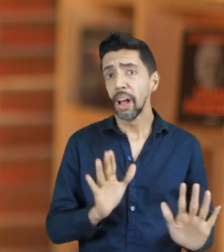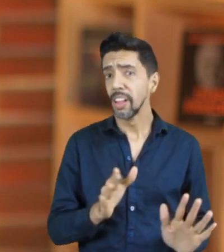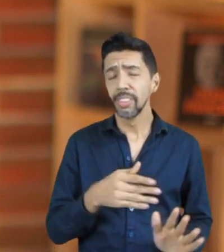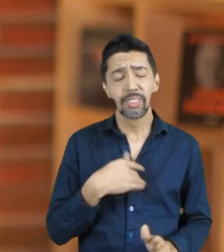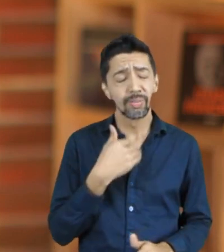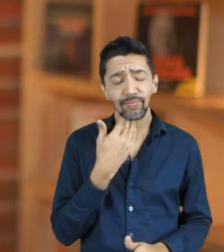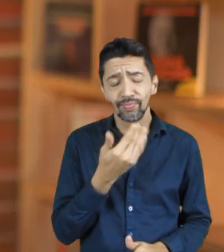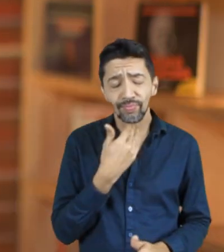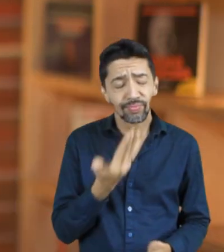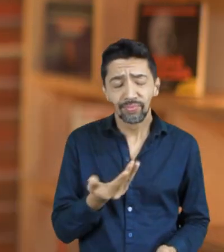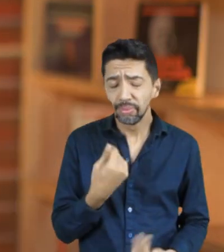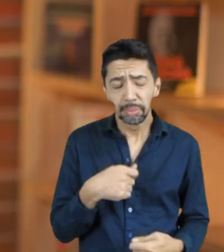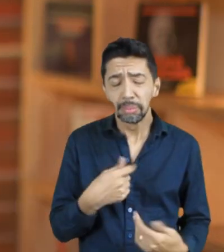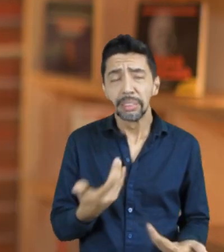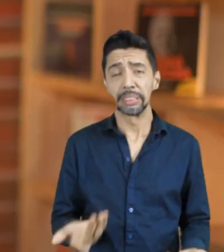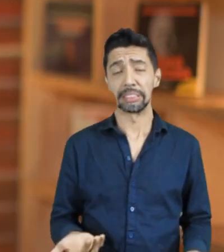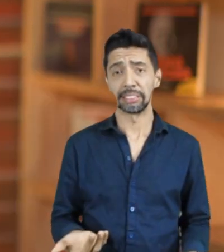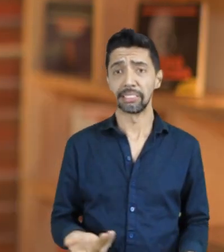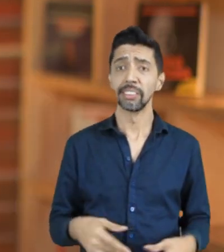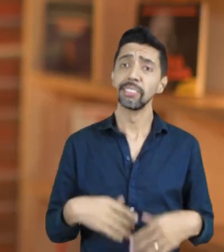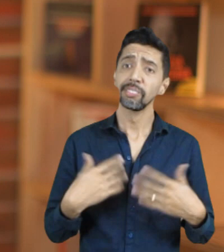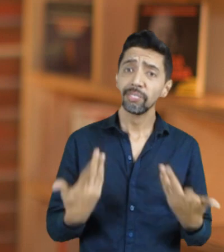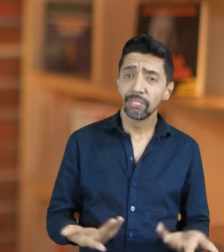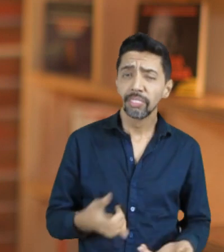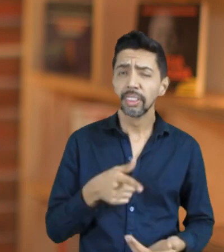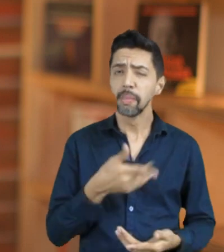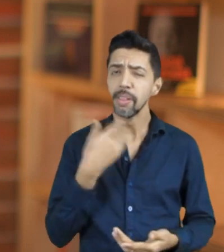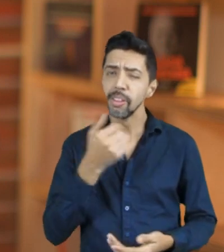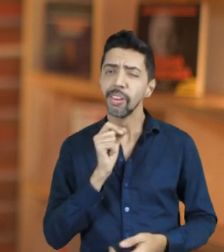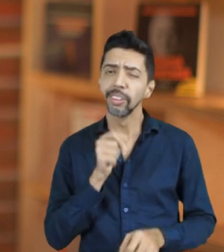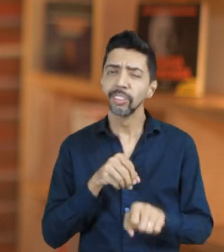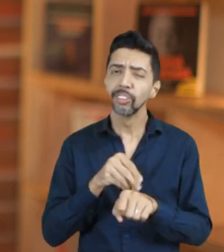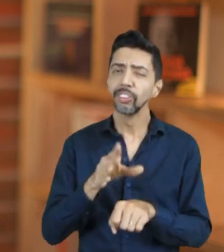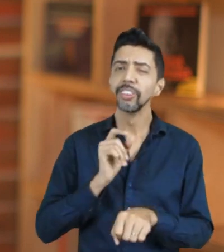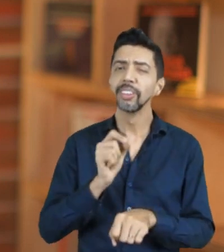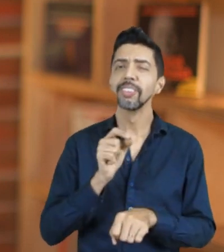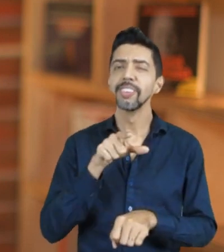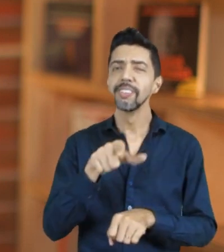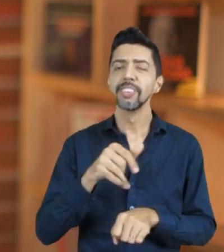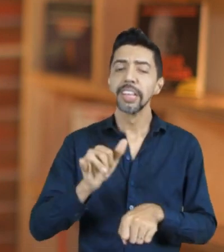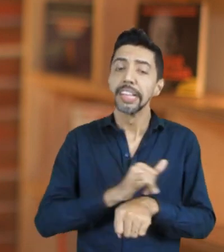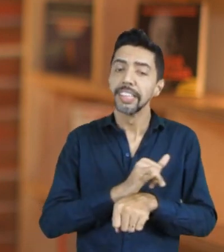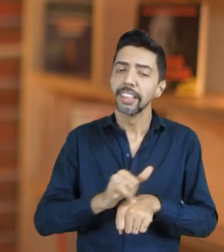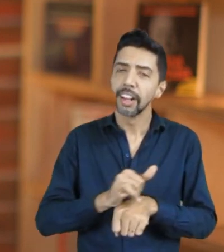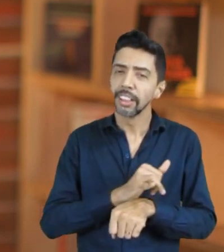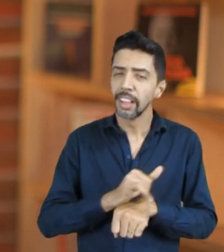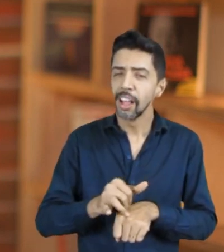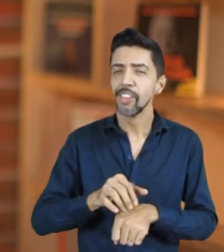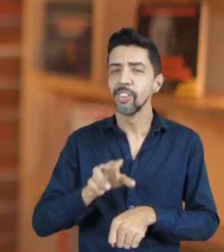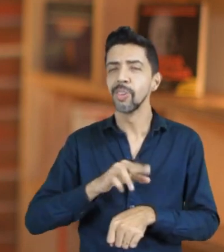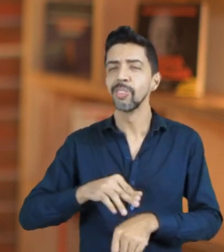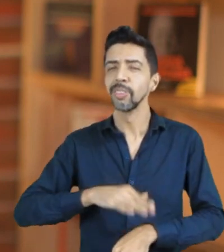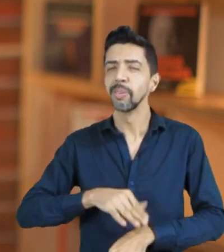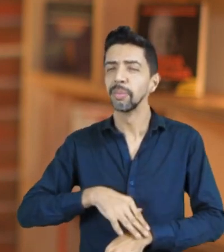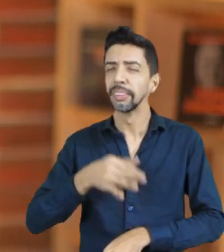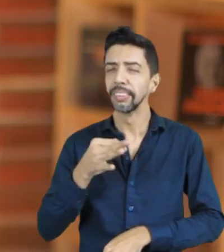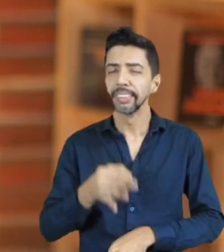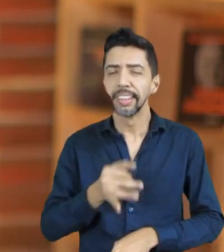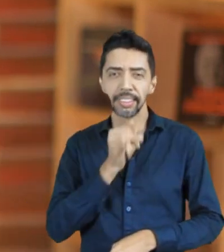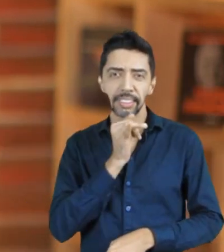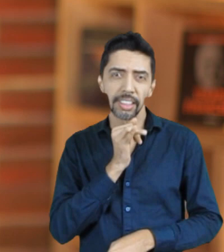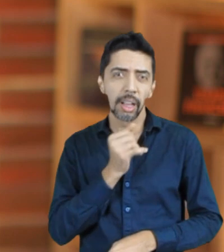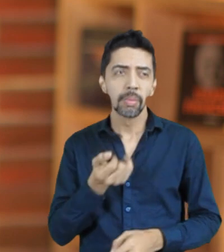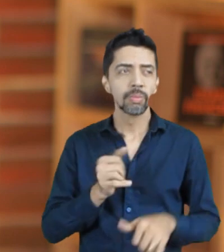desnecessário porque não usar o cartão de crédito para estratégicamente usá-lo em momentos como esse